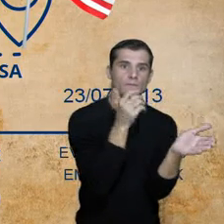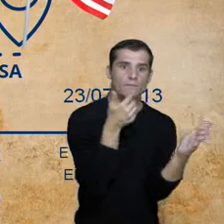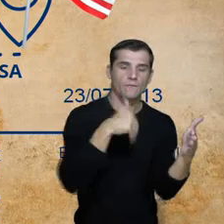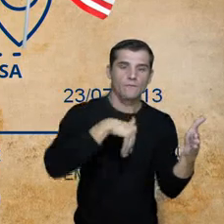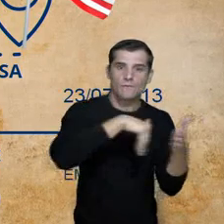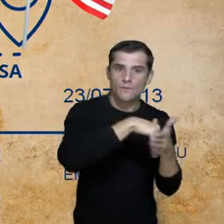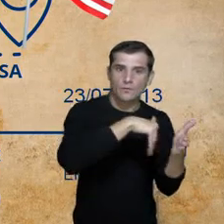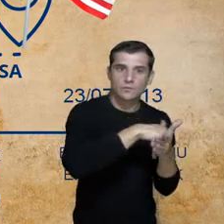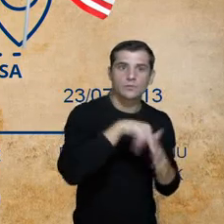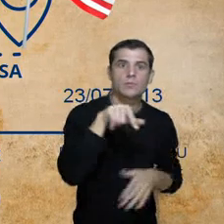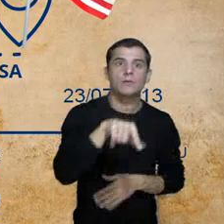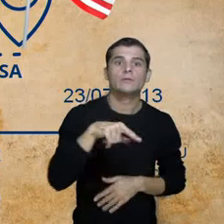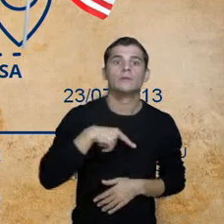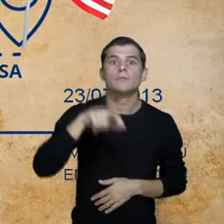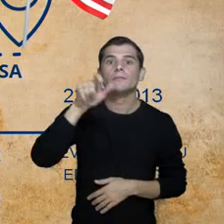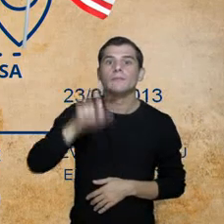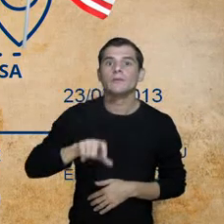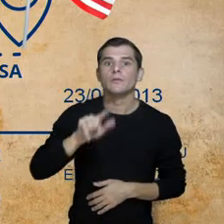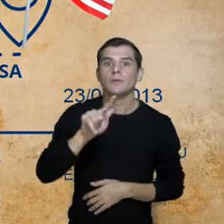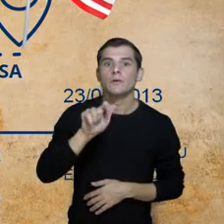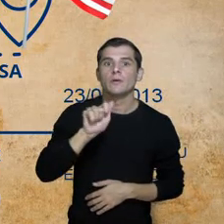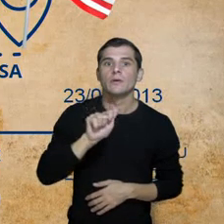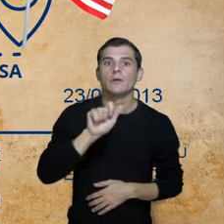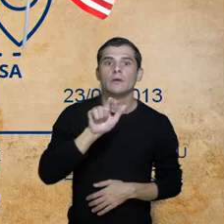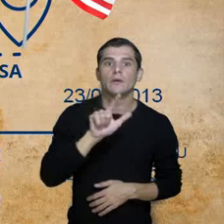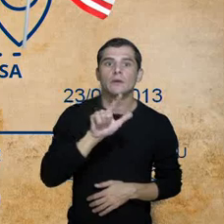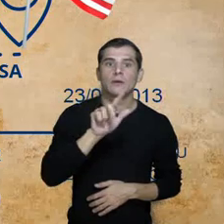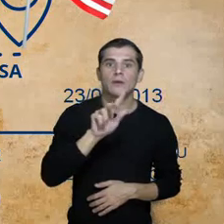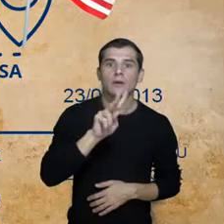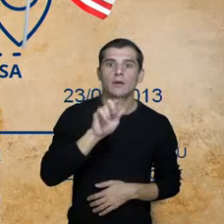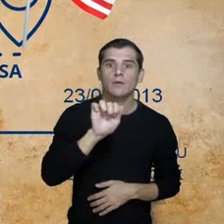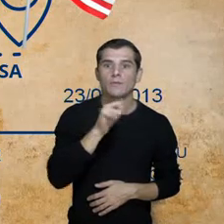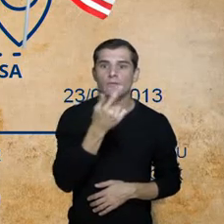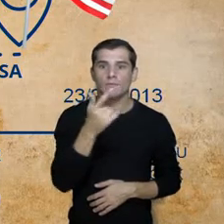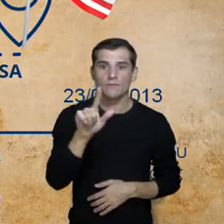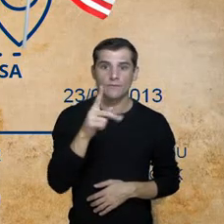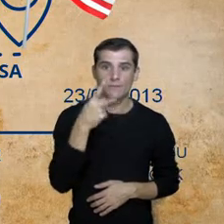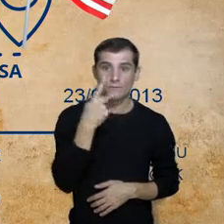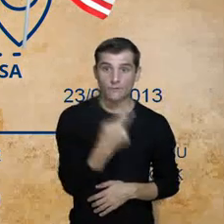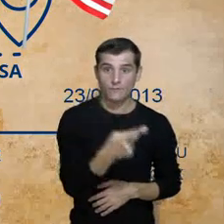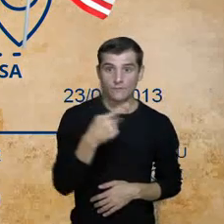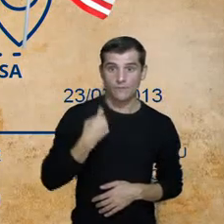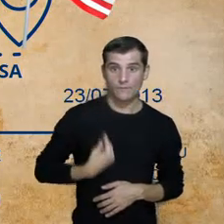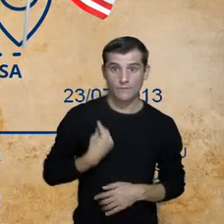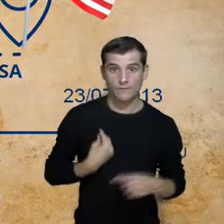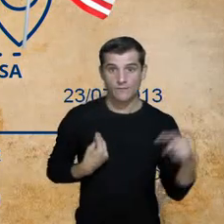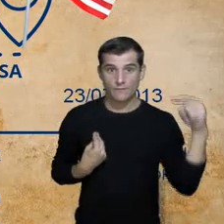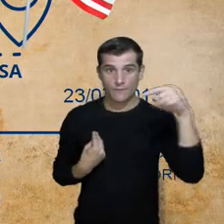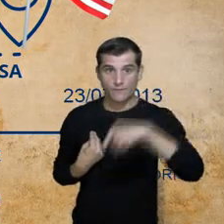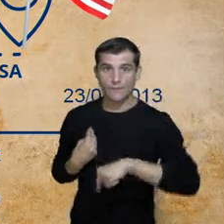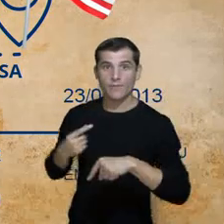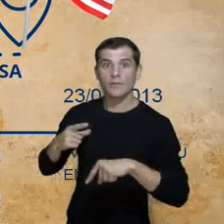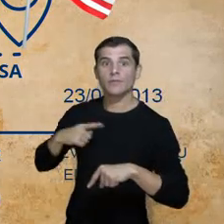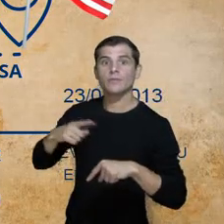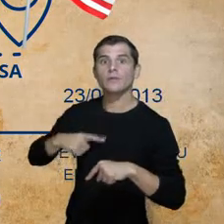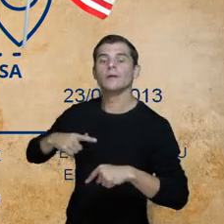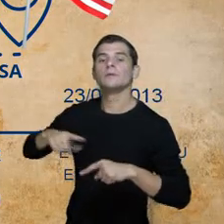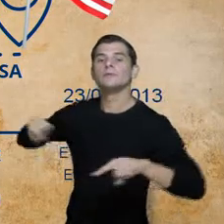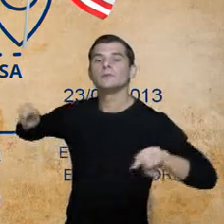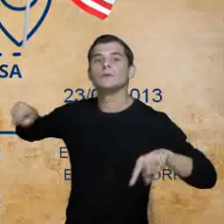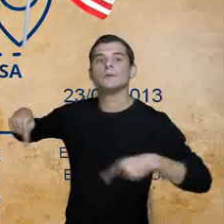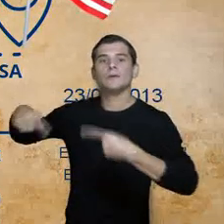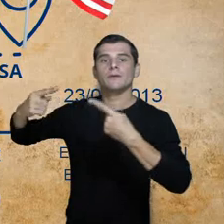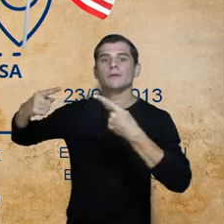disse olha campanha o que você tem a ver com a corrupção está aqui no clássico e Brasil e Portugal que era um